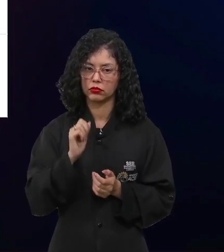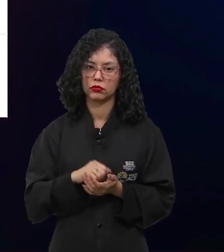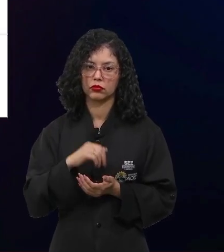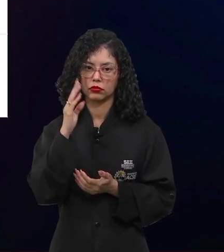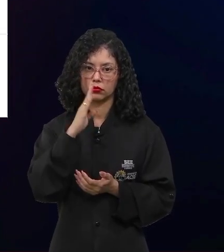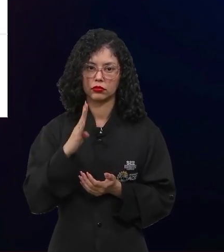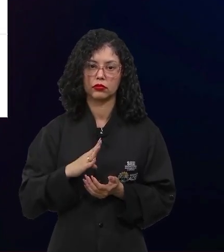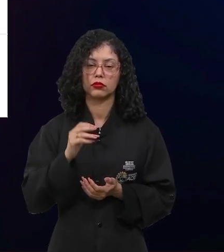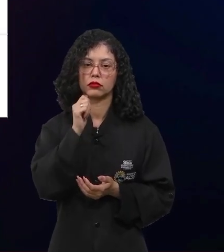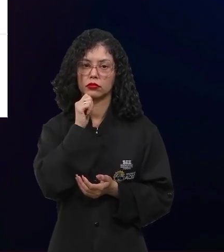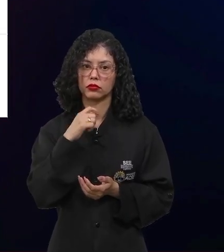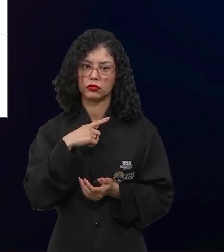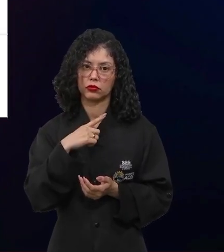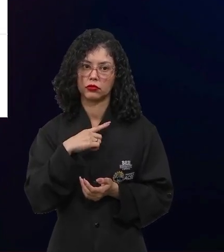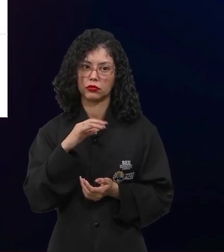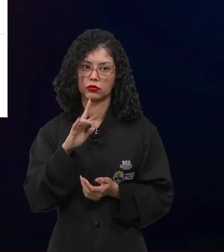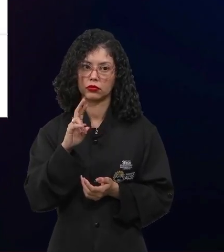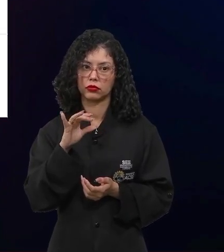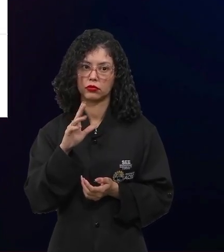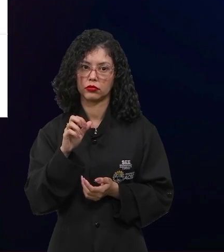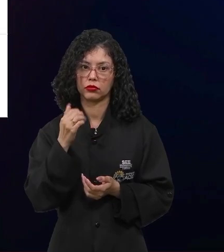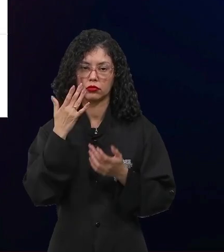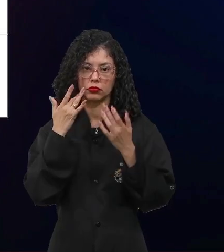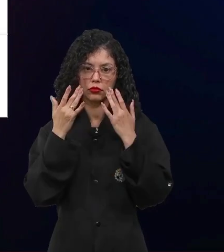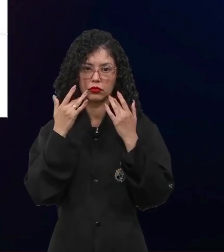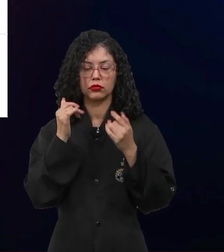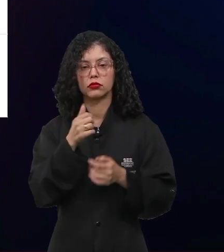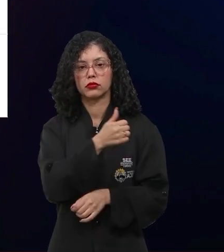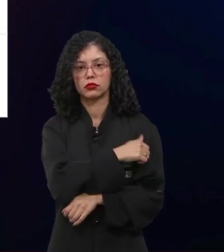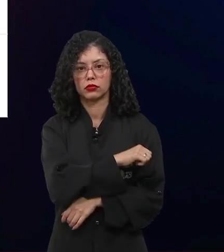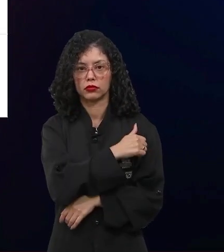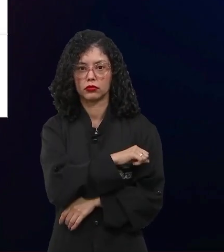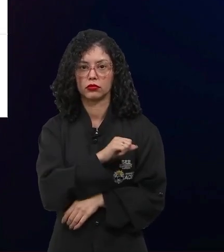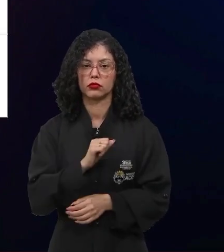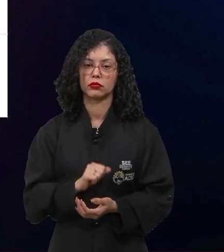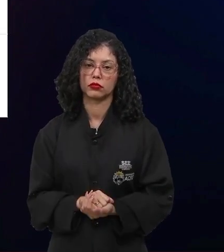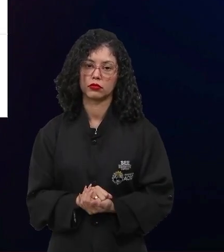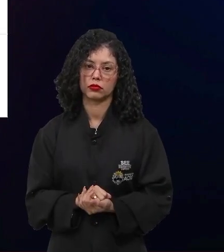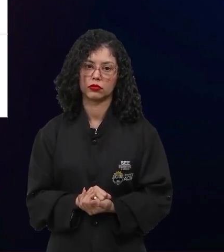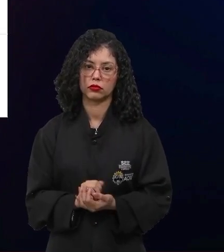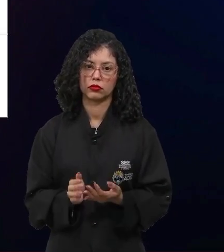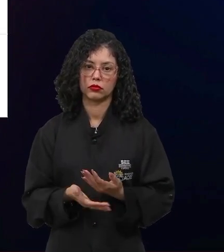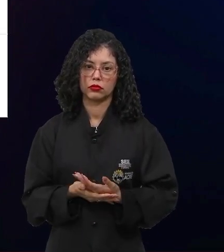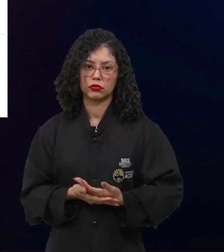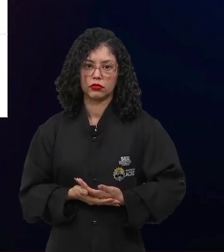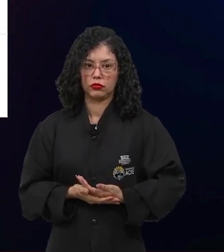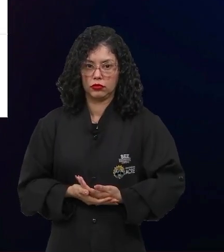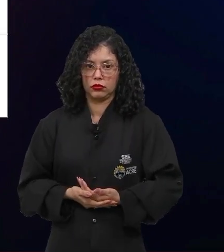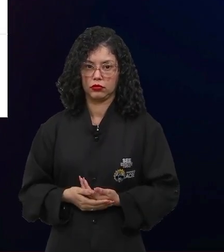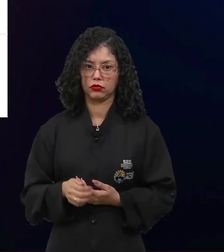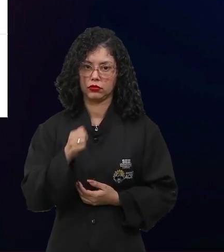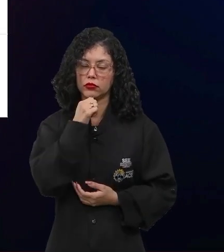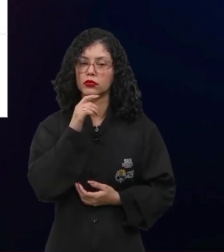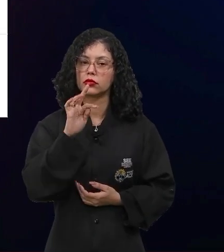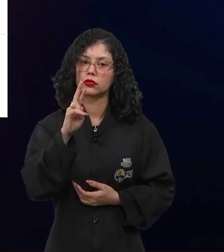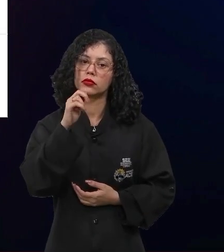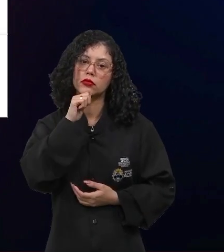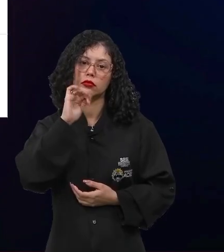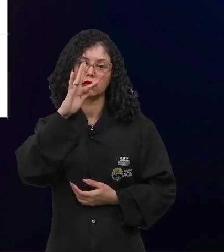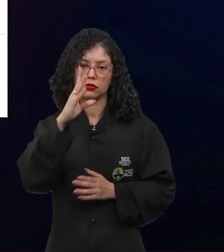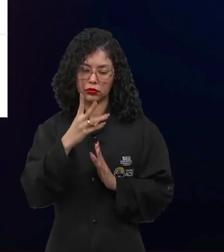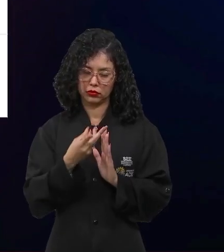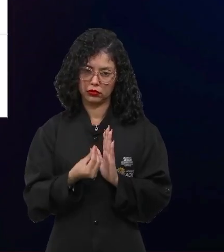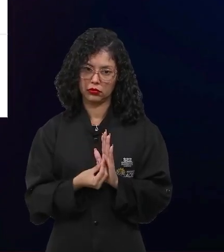no Brasil, tem o icônico Teatro Municipal do Rio de Janeiro, o suntuoso também Teatro